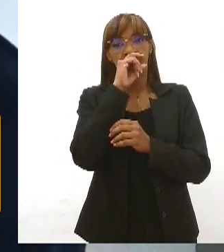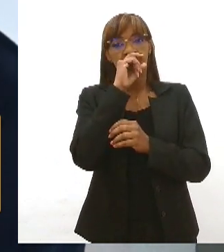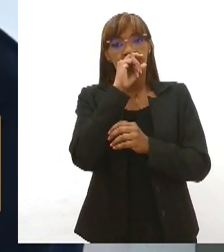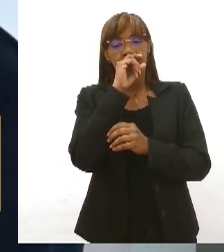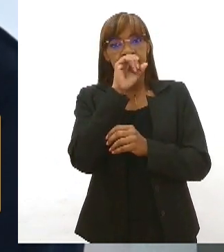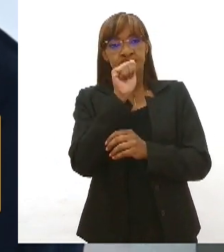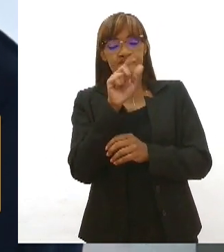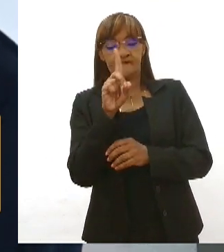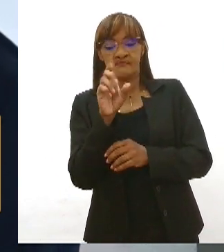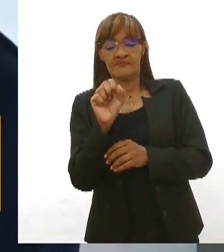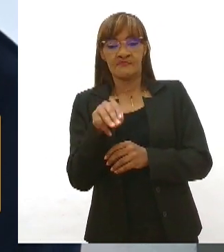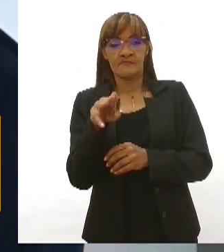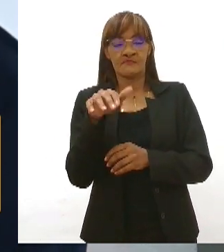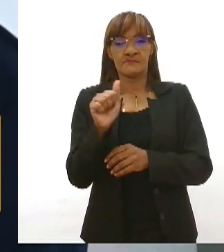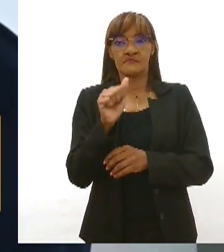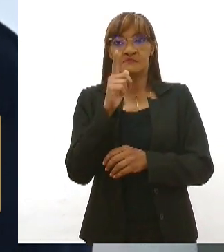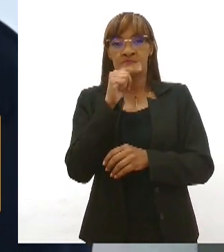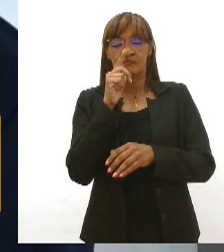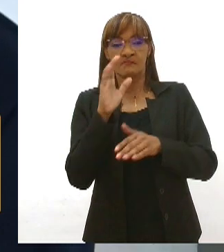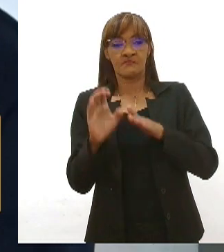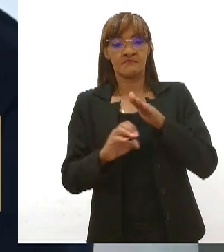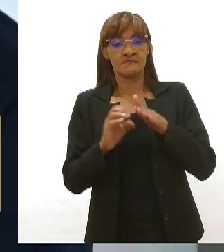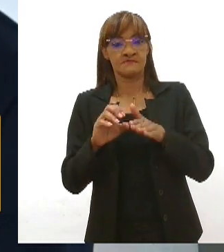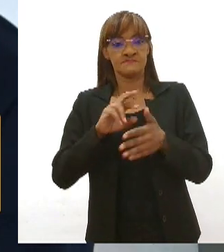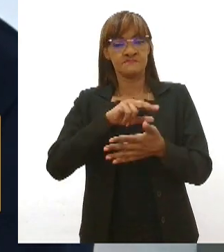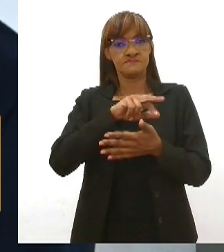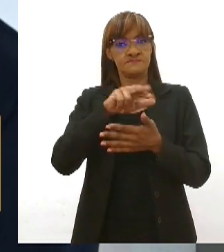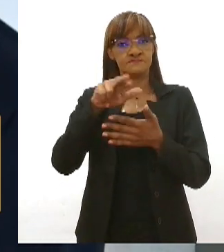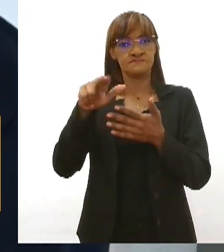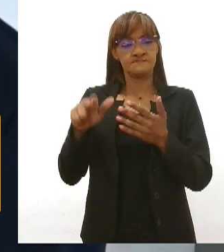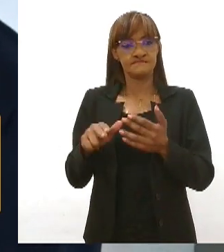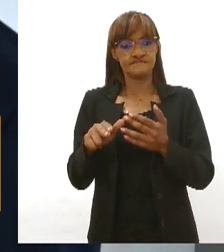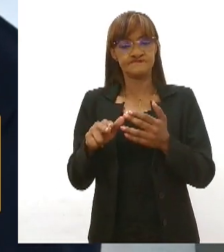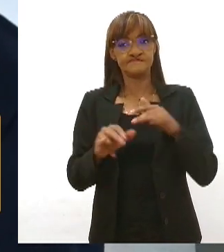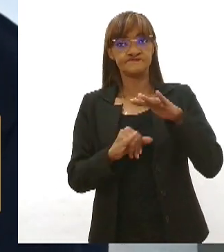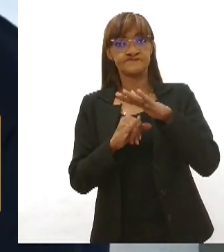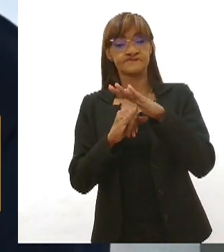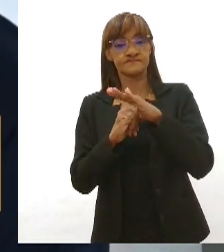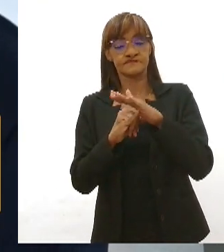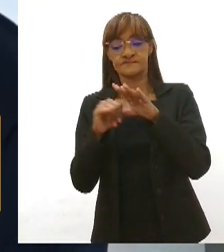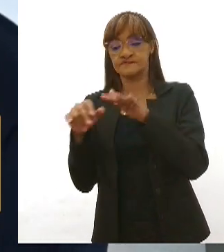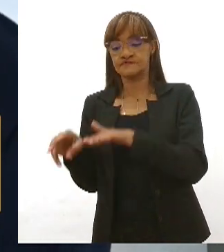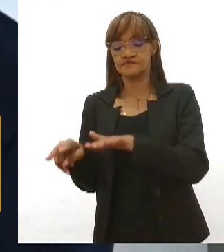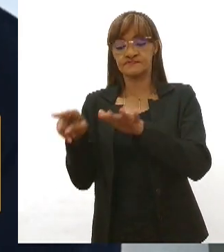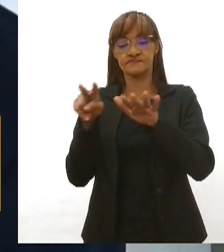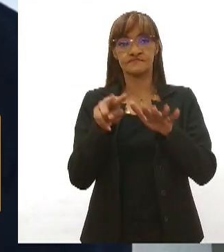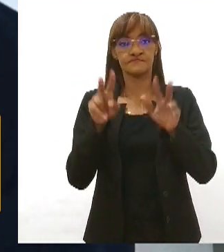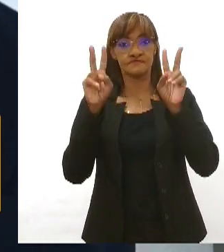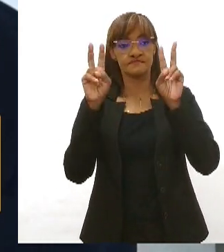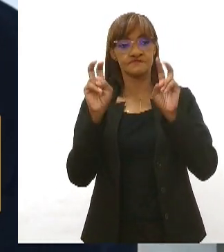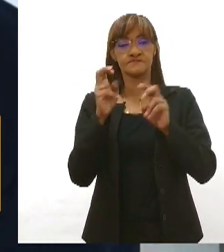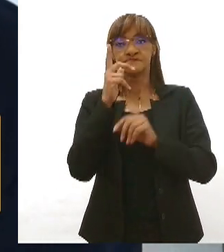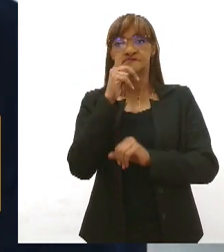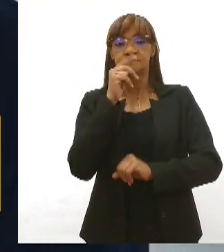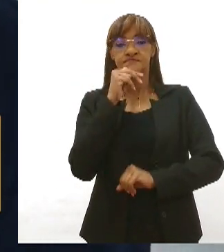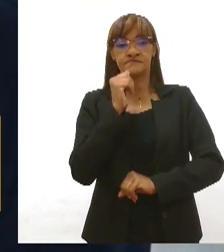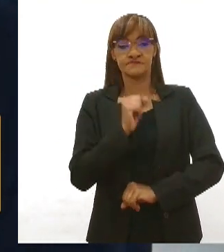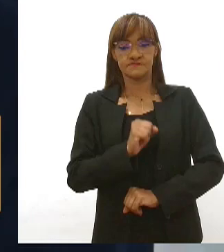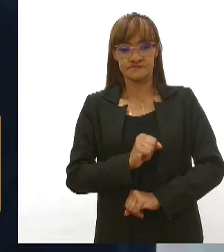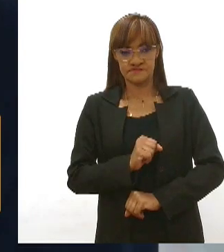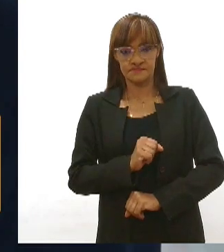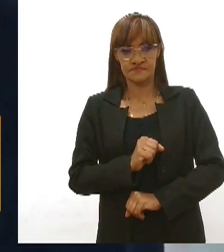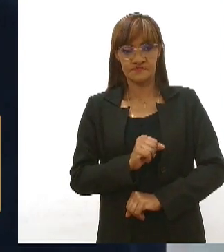ANA, a BR Hidro e tantos outros, a Semana da Água, em alusão ao Dia Mundial da Água, que é celebrado dia 22 de